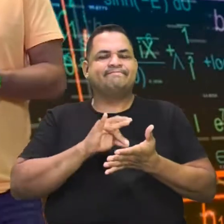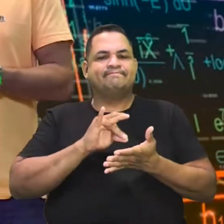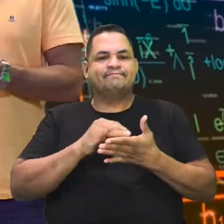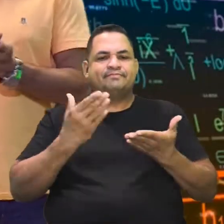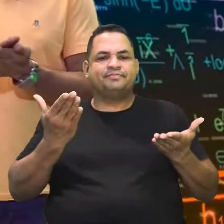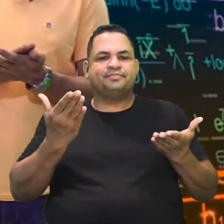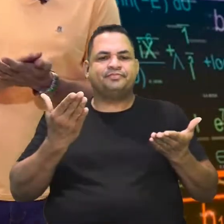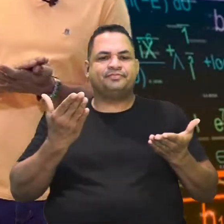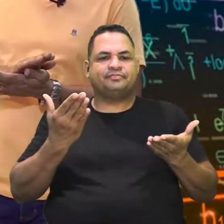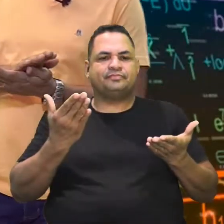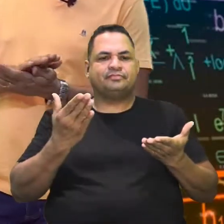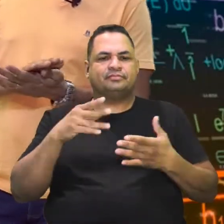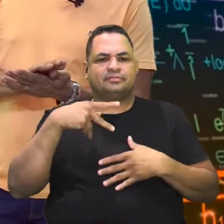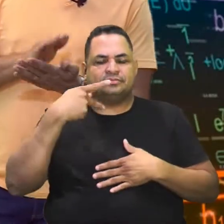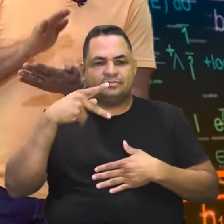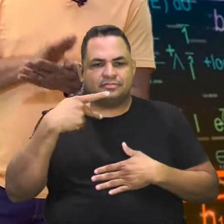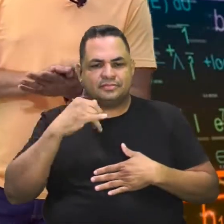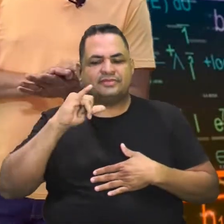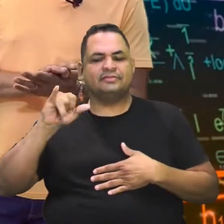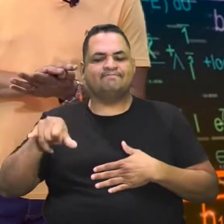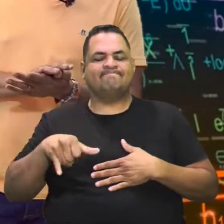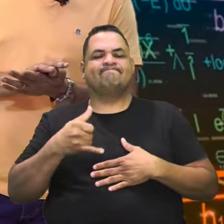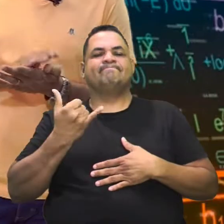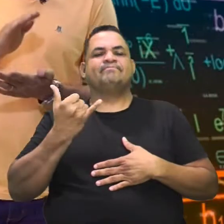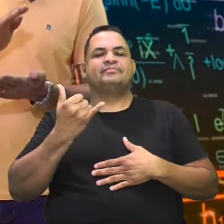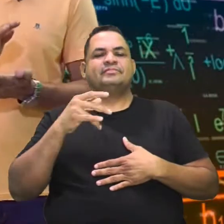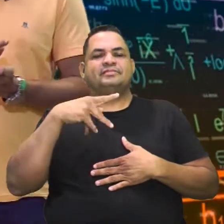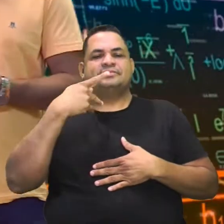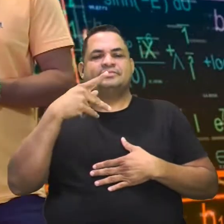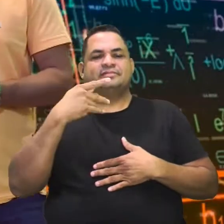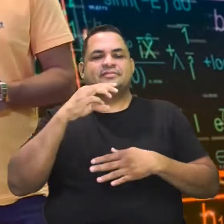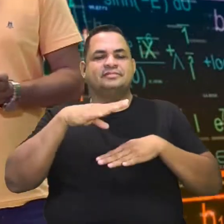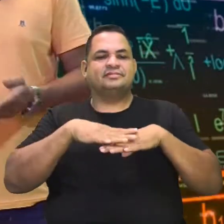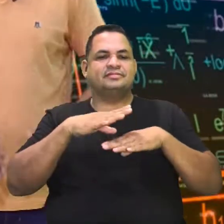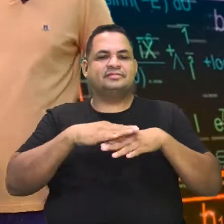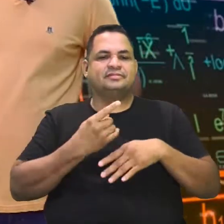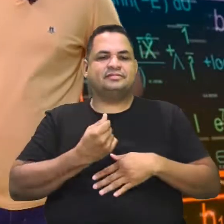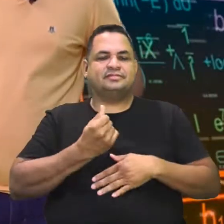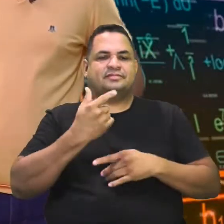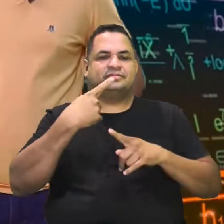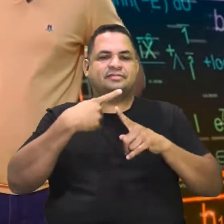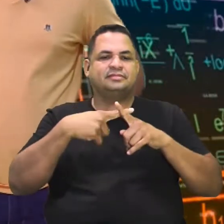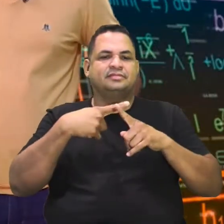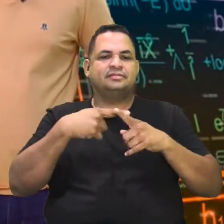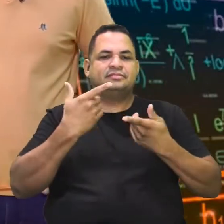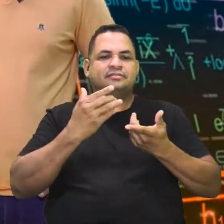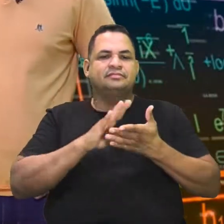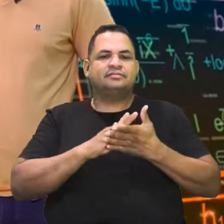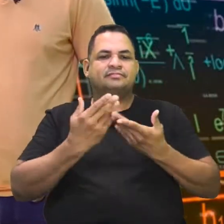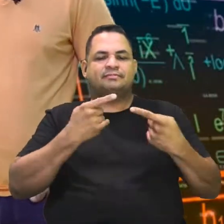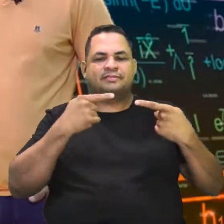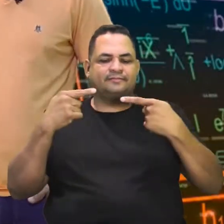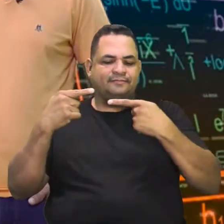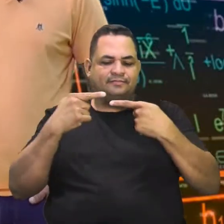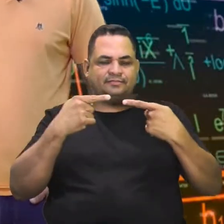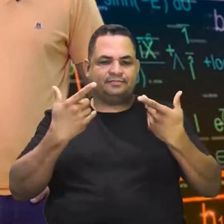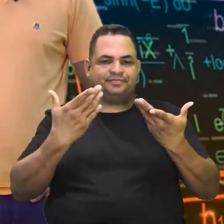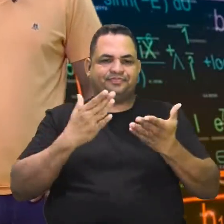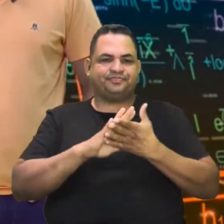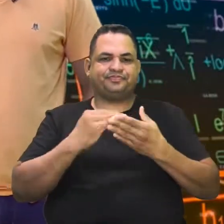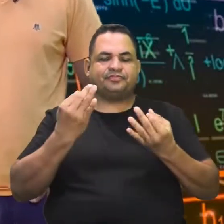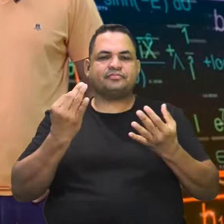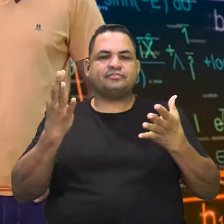muito rápido. E ainda vem falando de juros, vem falando ainda da matemática financeira, porque a gente precisa fazer uma conexão.